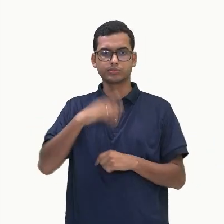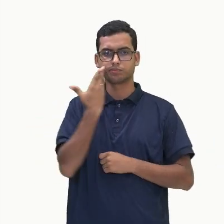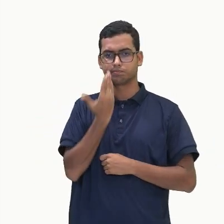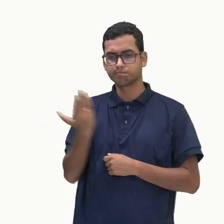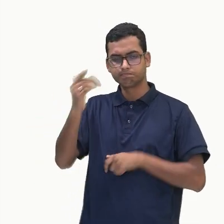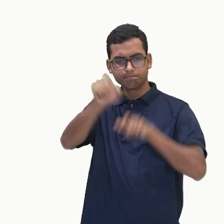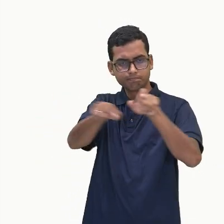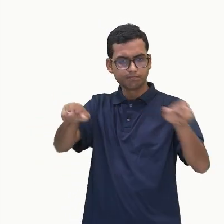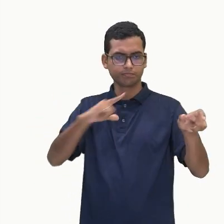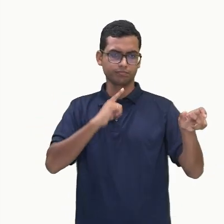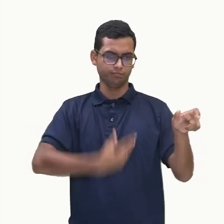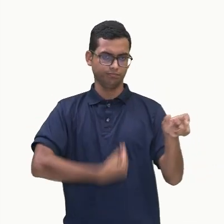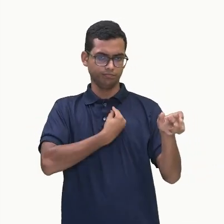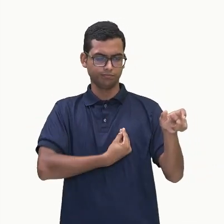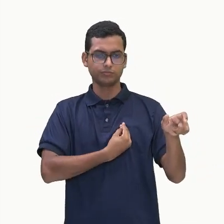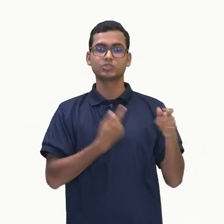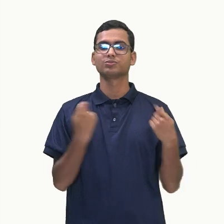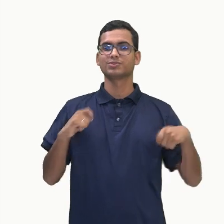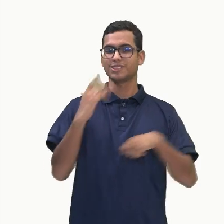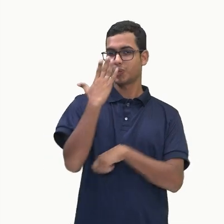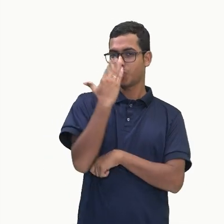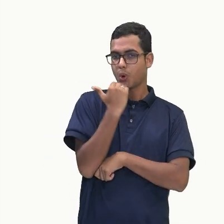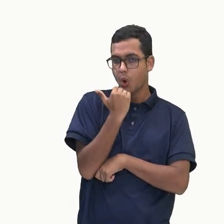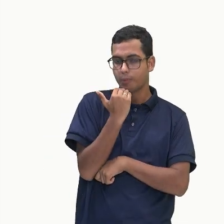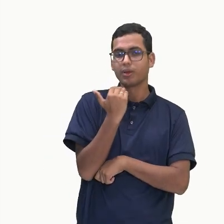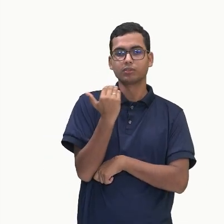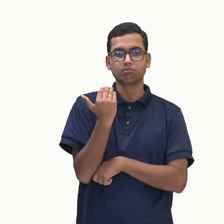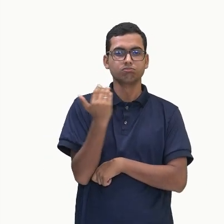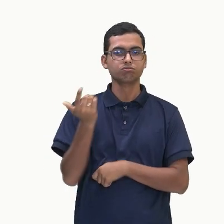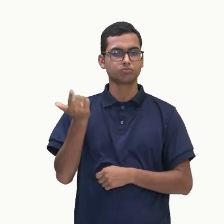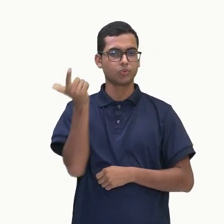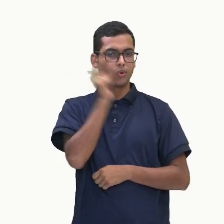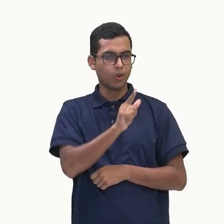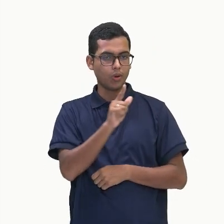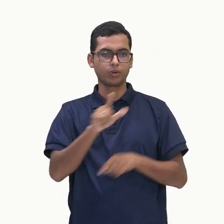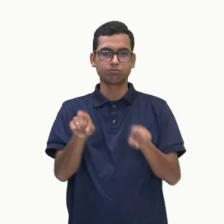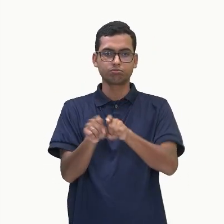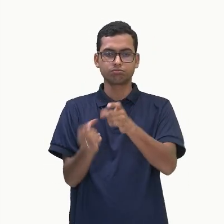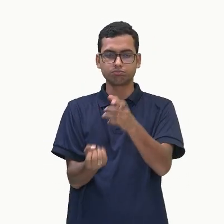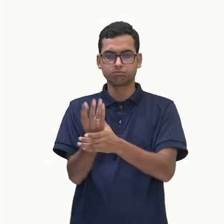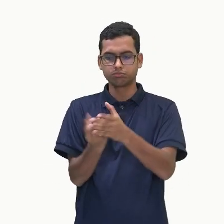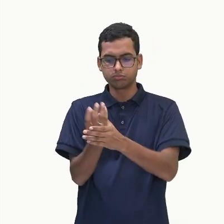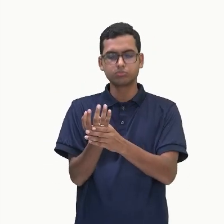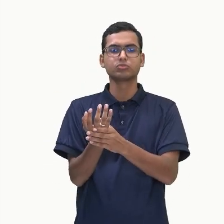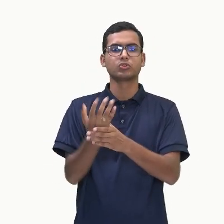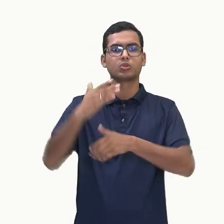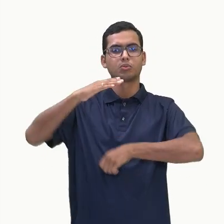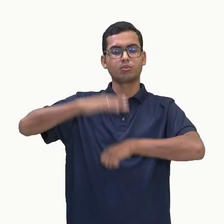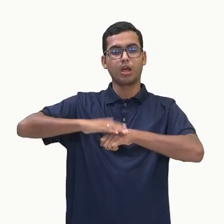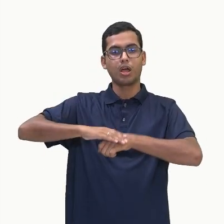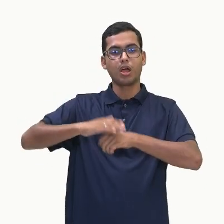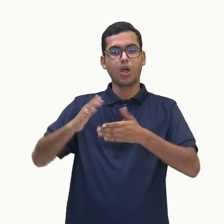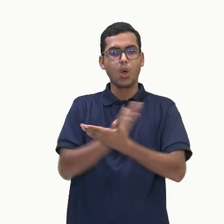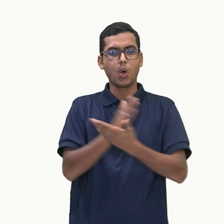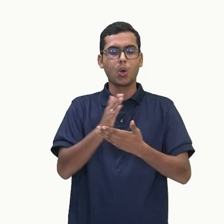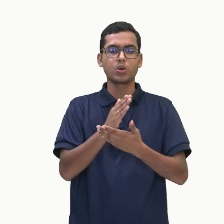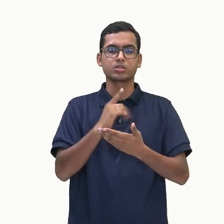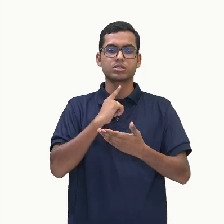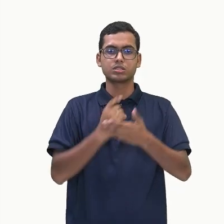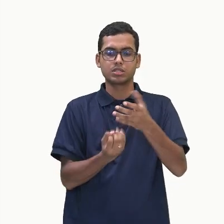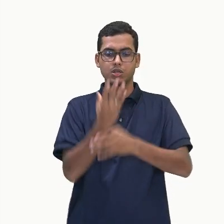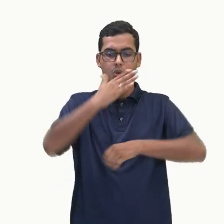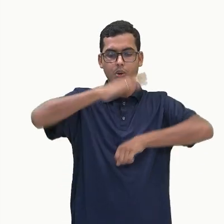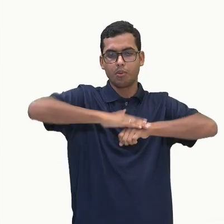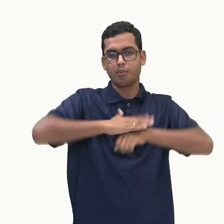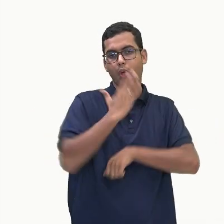seres vivos têm que se alimentar, né? Eles têm que produzir seu próprio alimento, como as plantas,